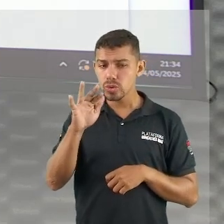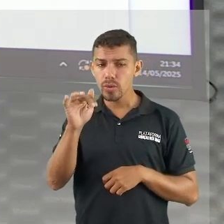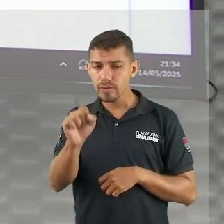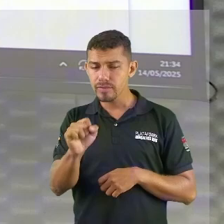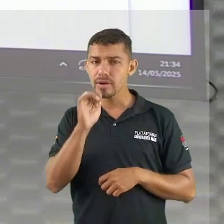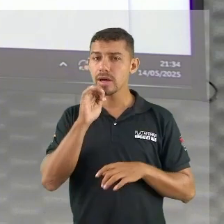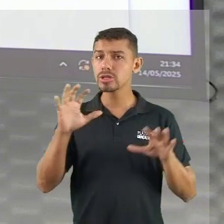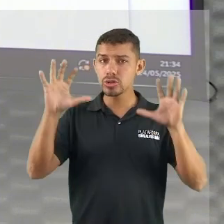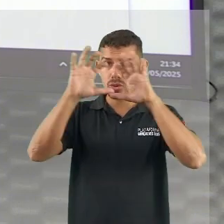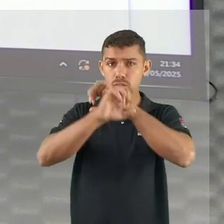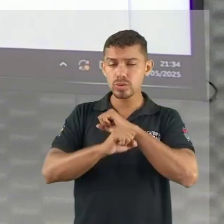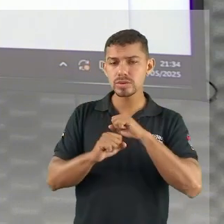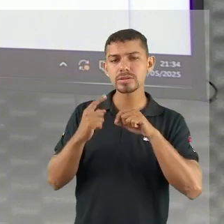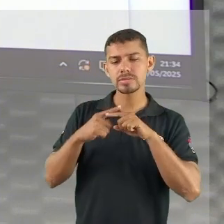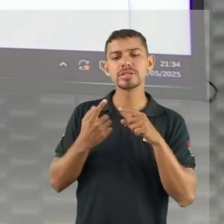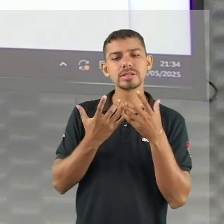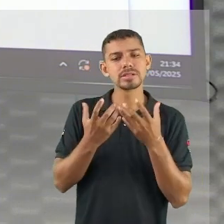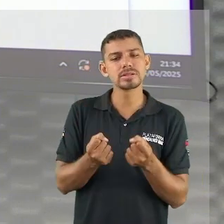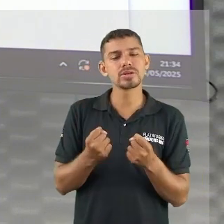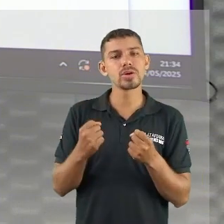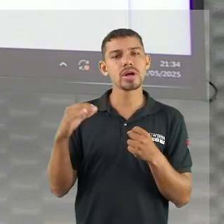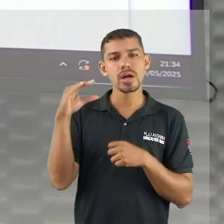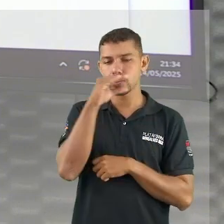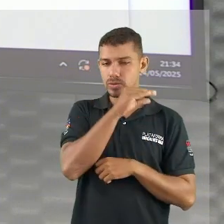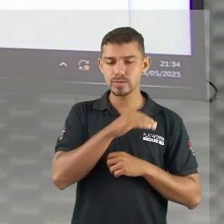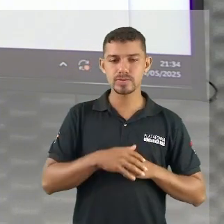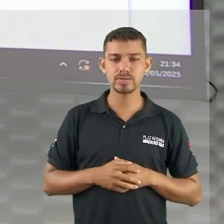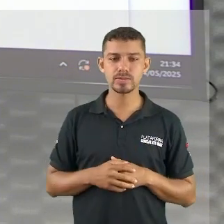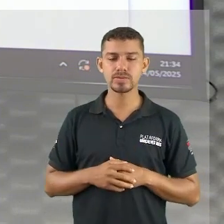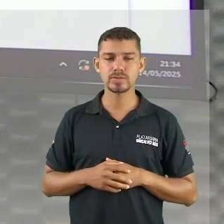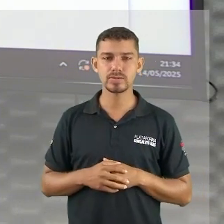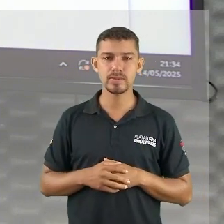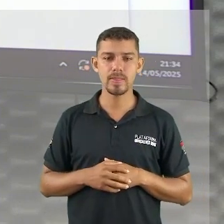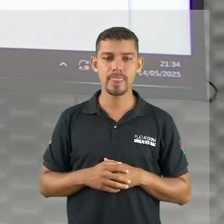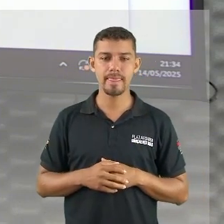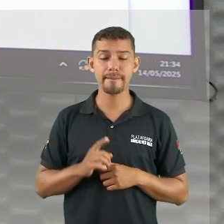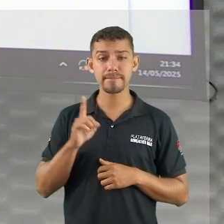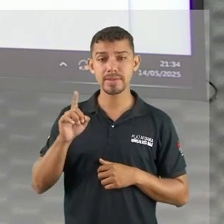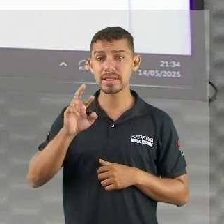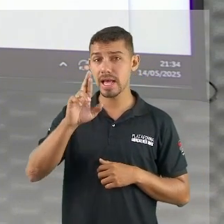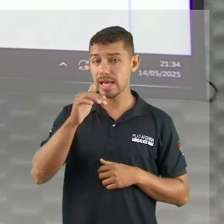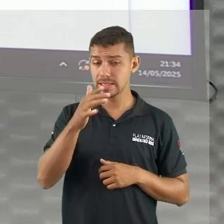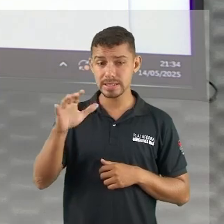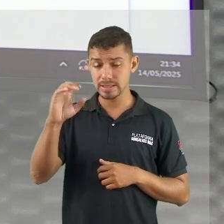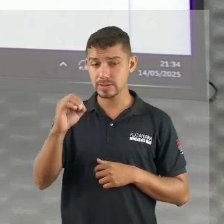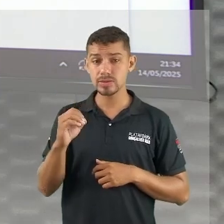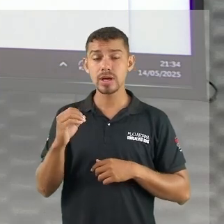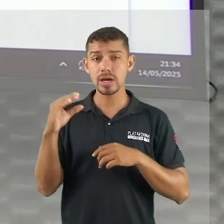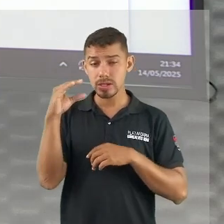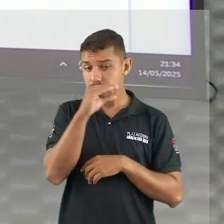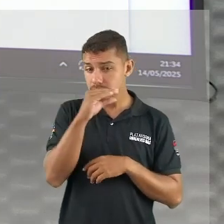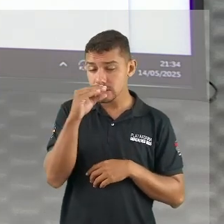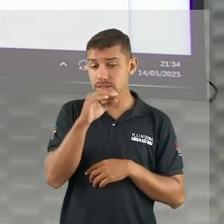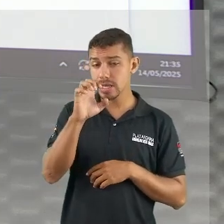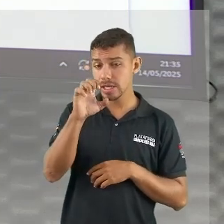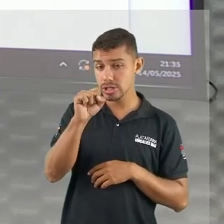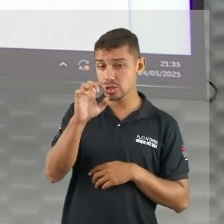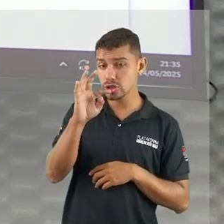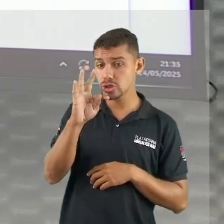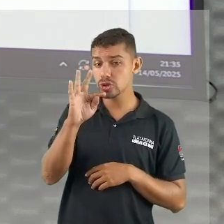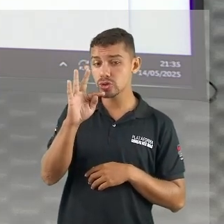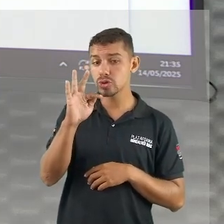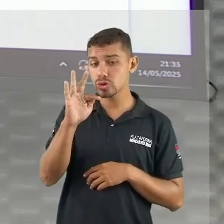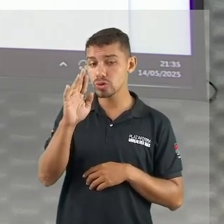material escuro, para absorver bem o calor. Então, essa radiação aquece o solo da estufa.